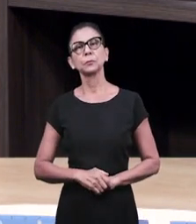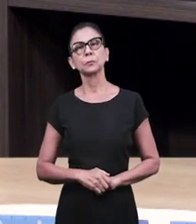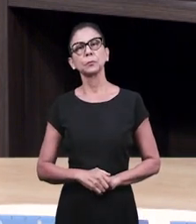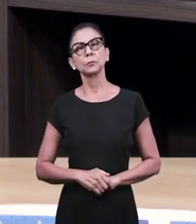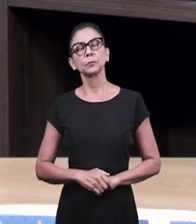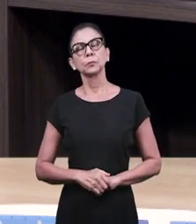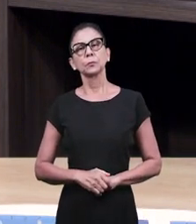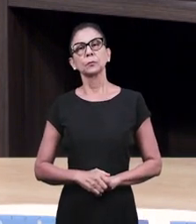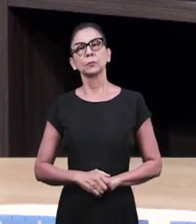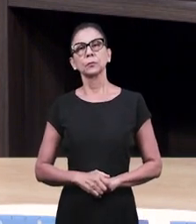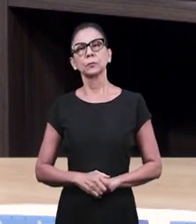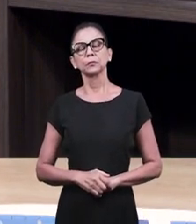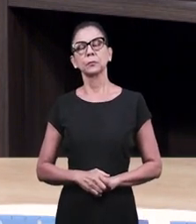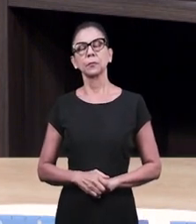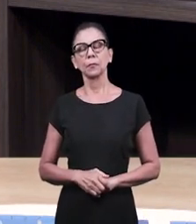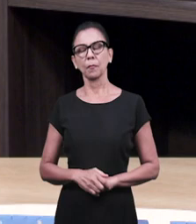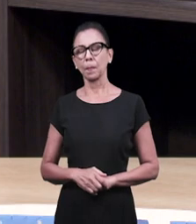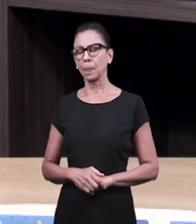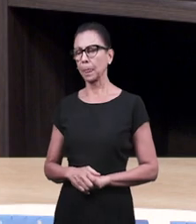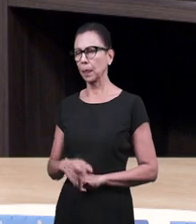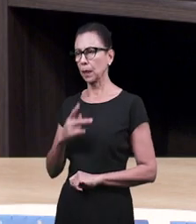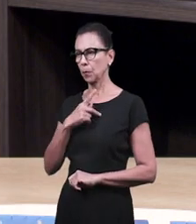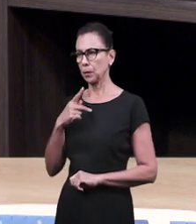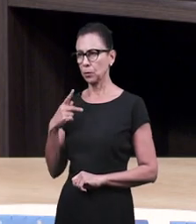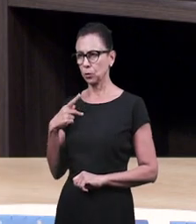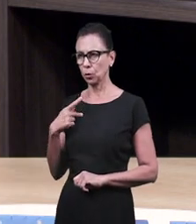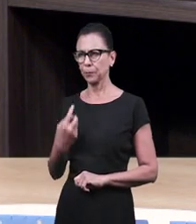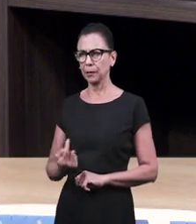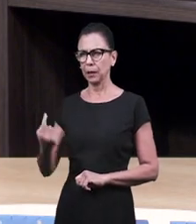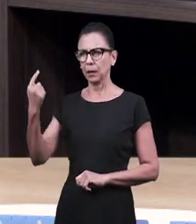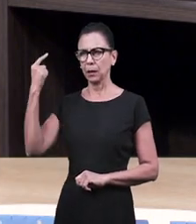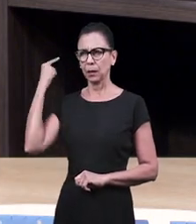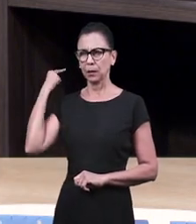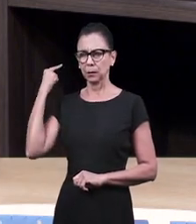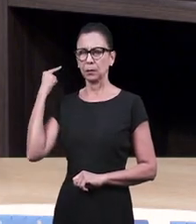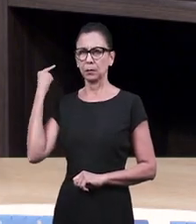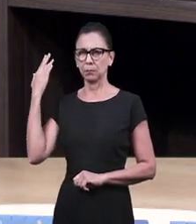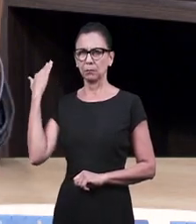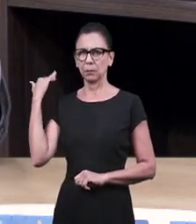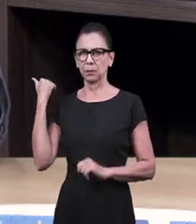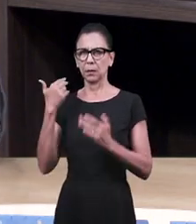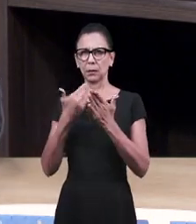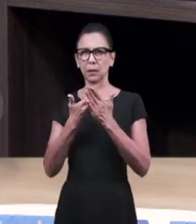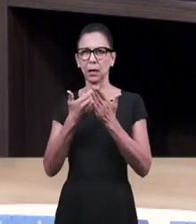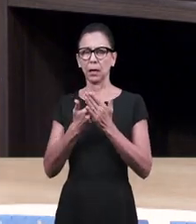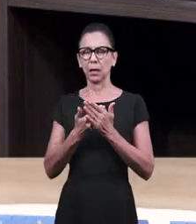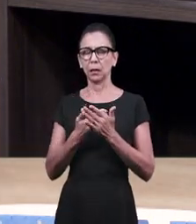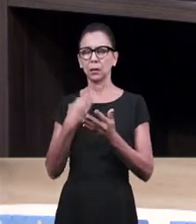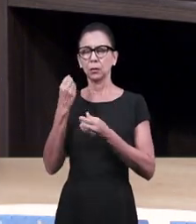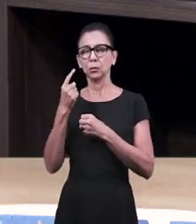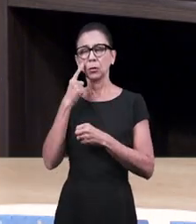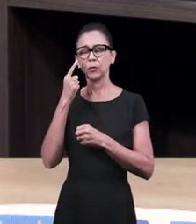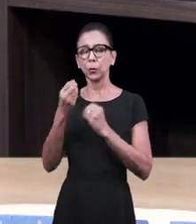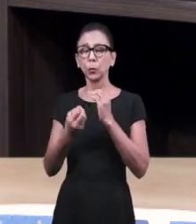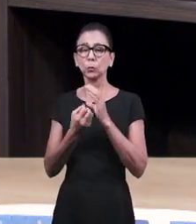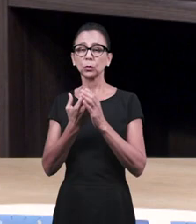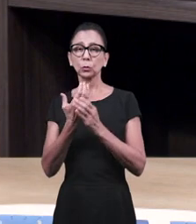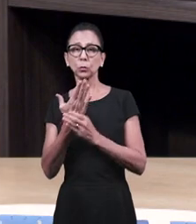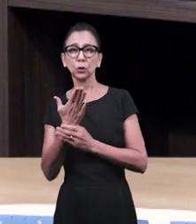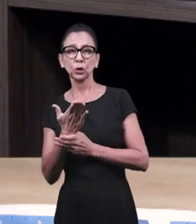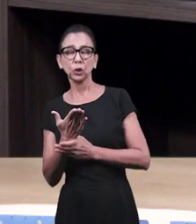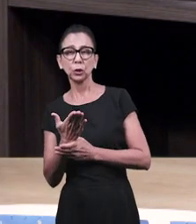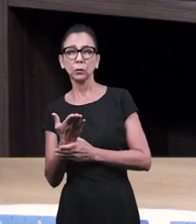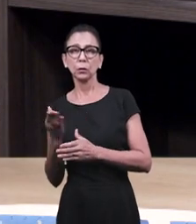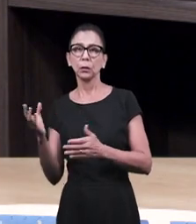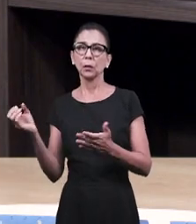já vimos aqui a origem, né? Como tudo isso começou, o entendimento do velho acordo, da velha aliança,